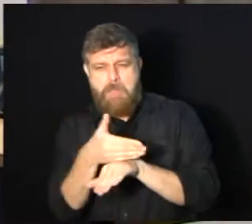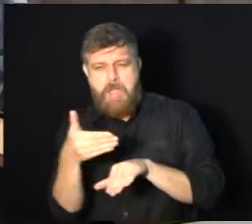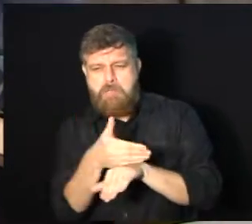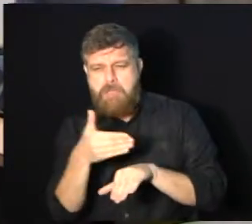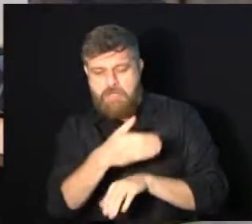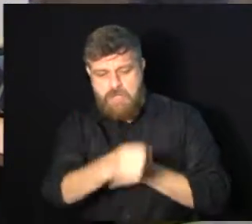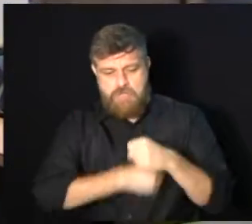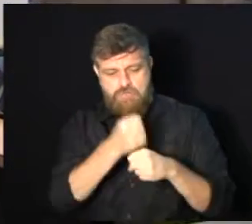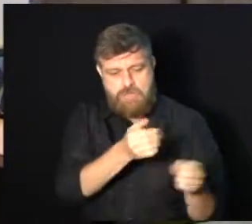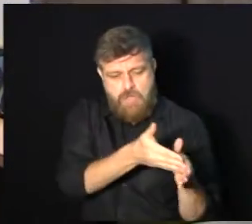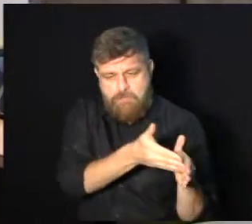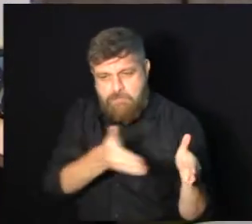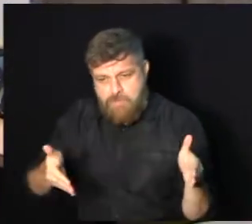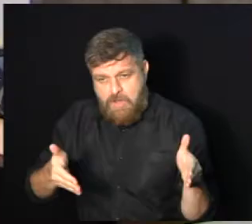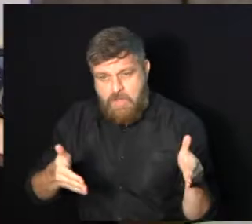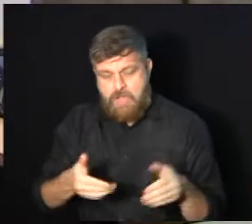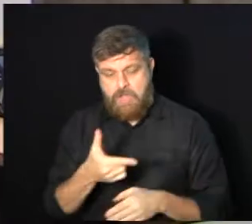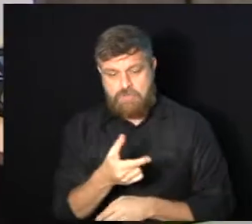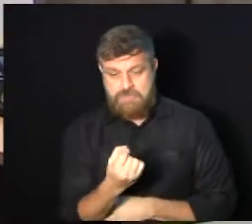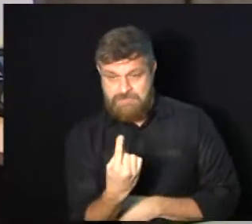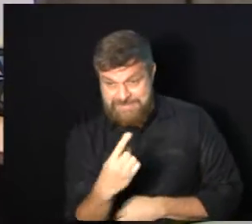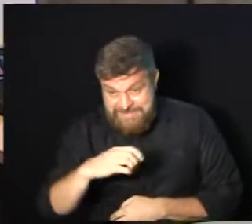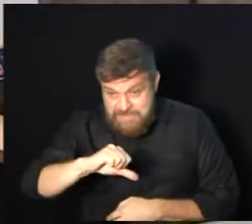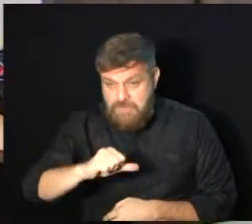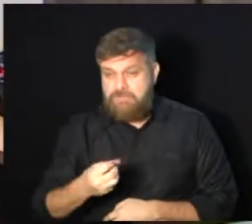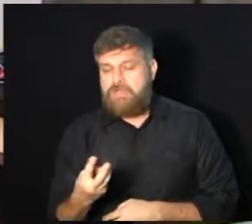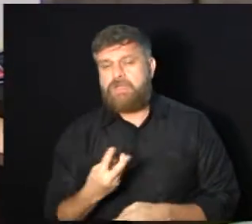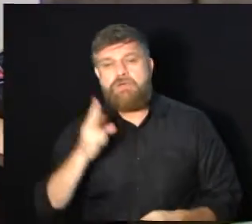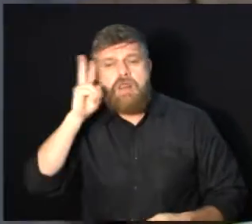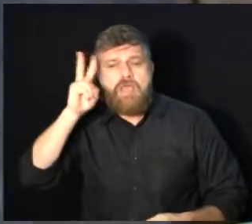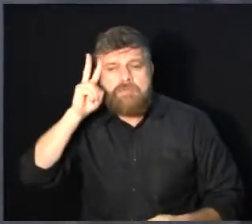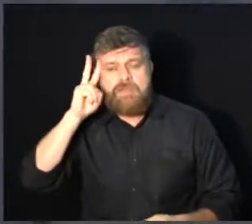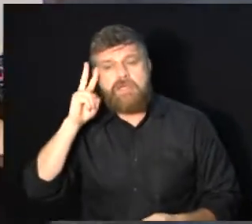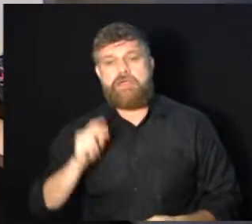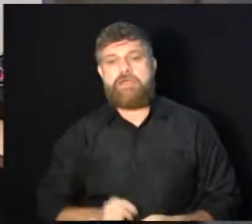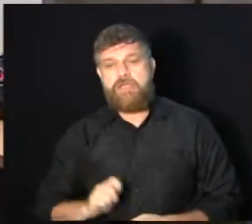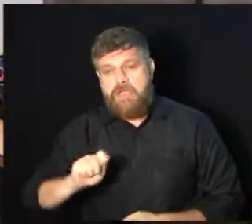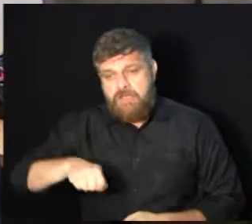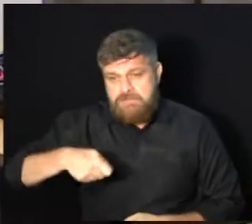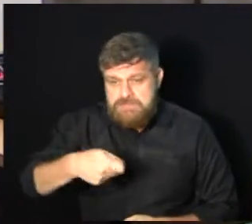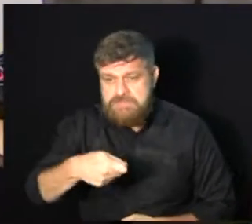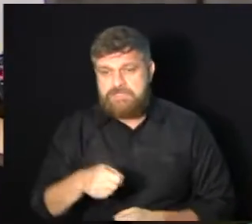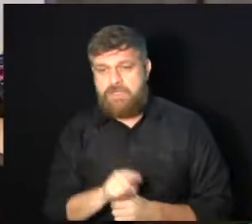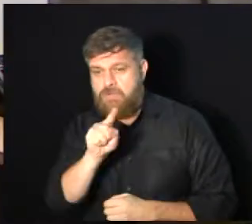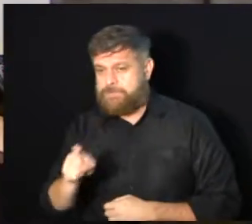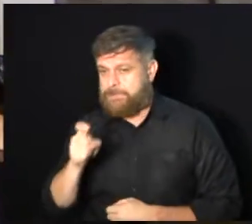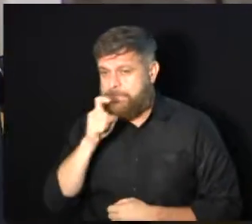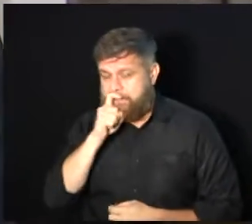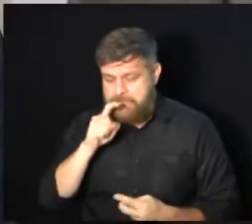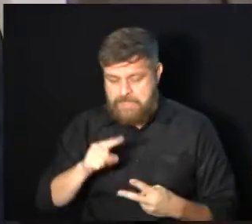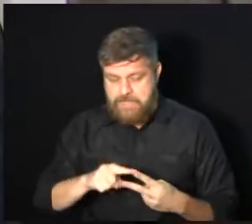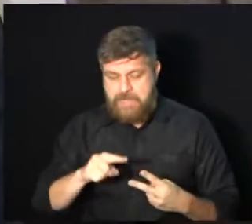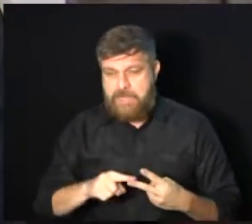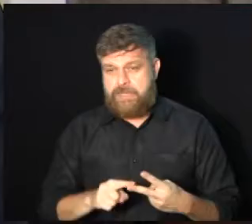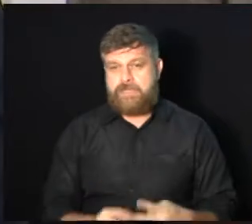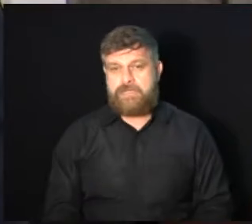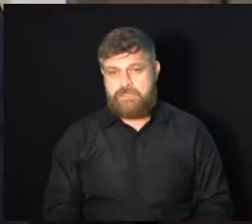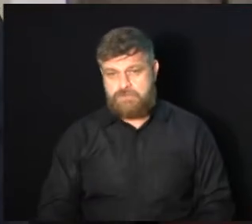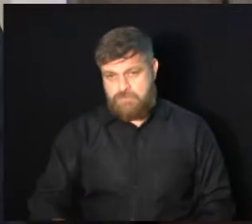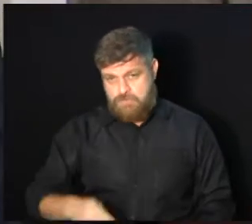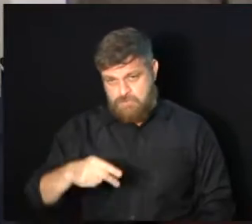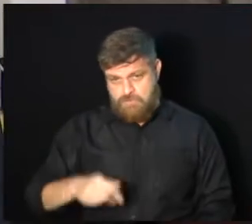desse ano de 2019. Eu quero lembrar aqui o nome do vereador José Carlos, do Gustavo Peta, do Jorge